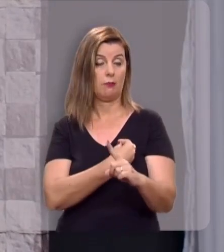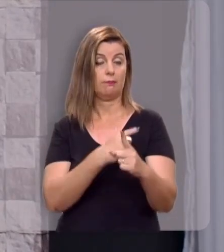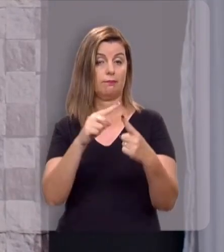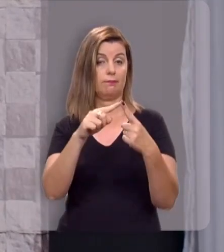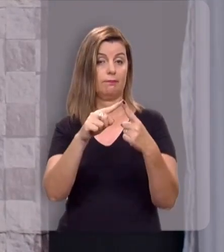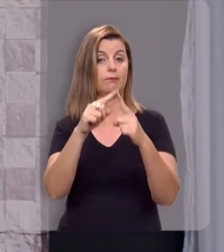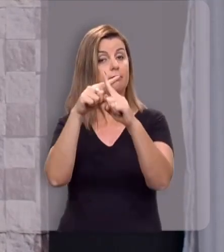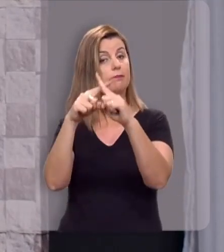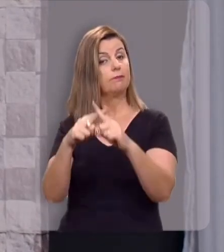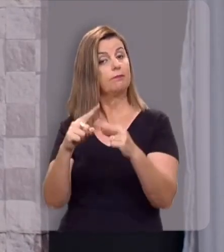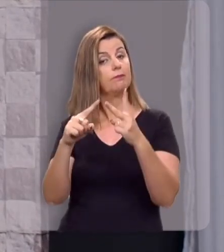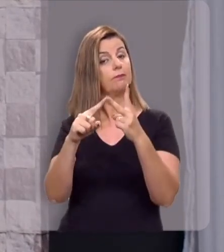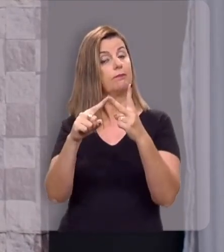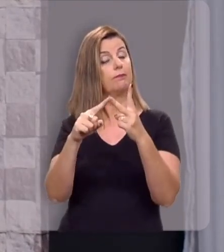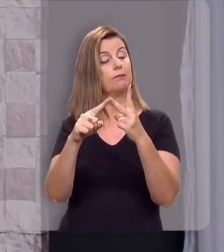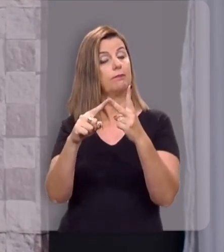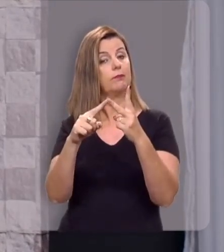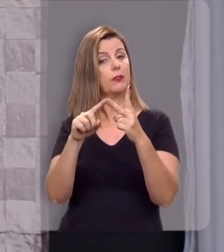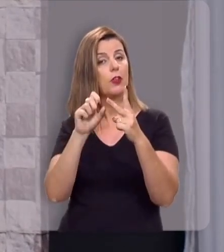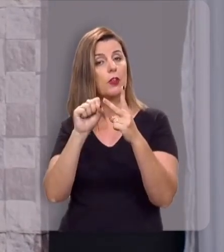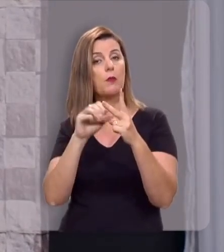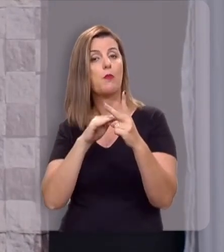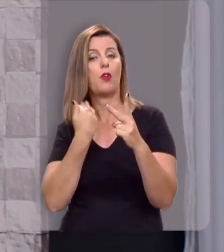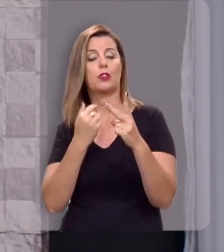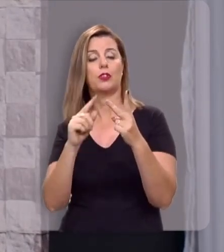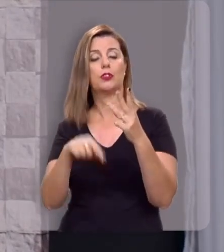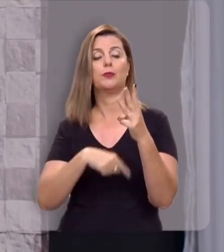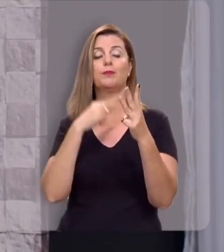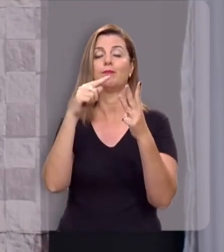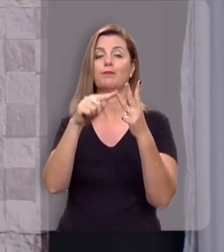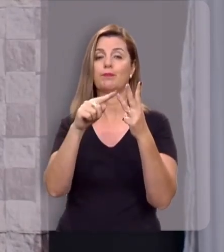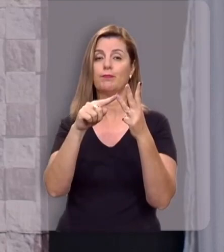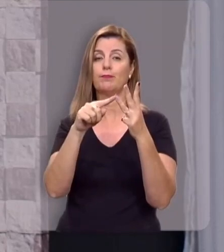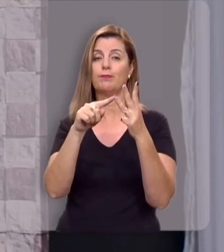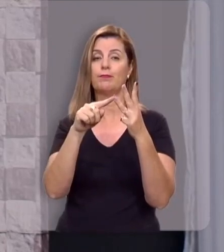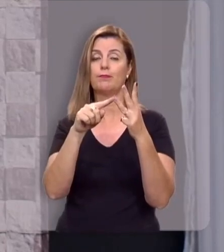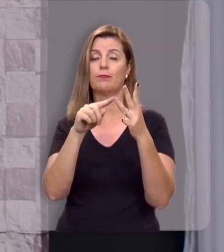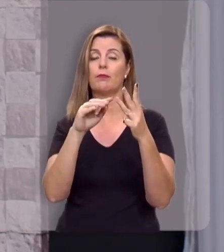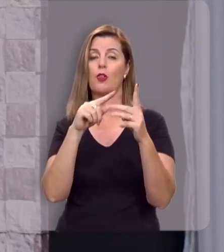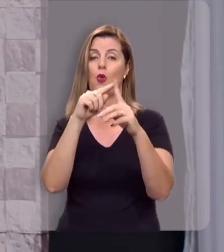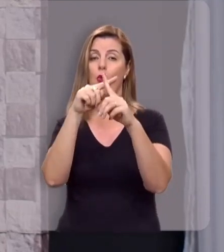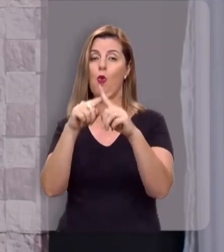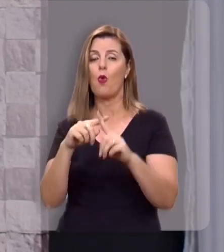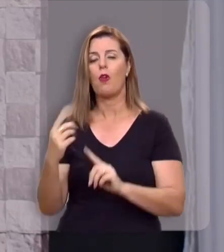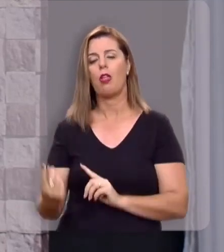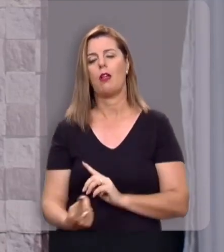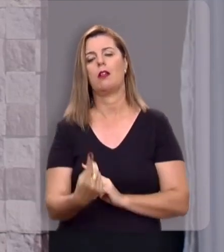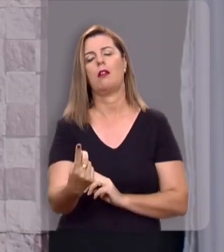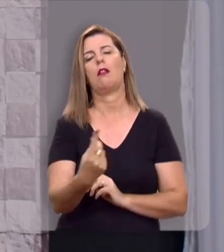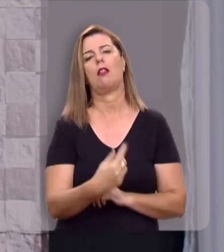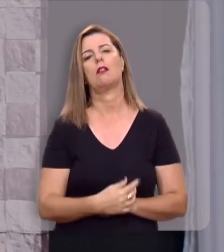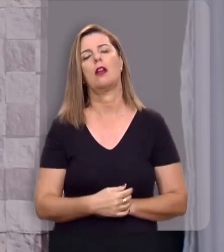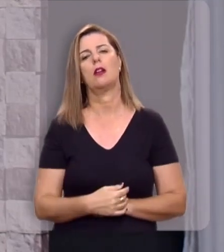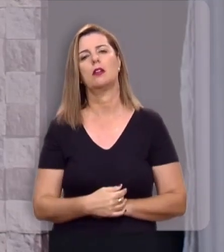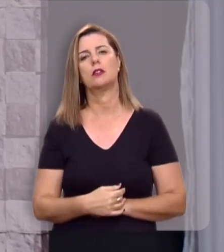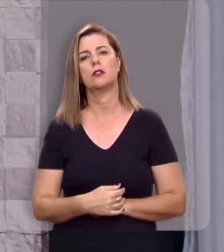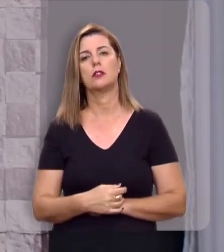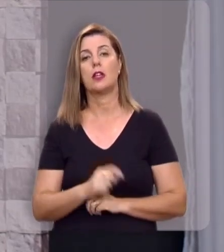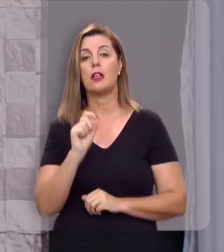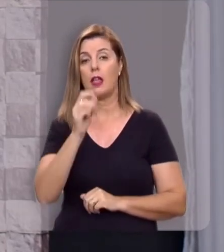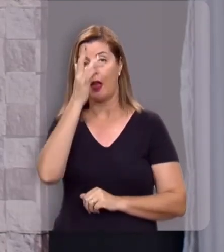na vida, contraste na morte, contraste na